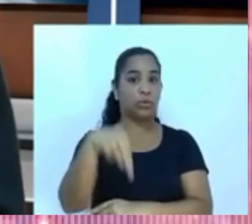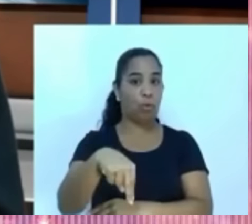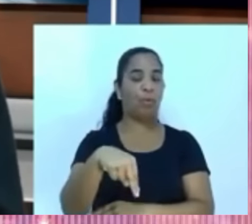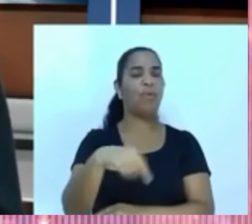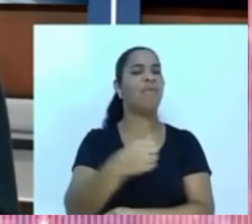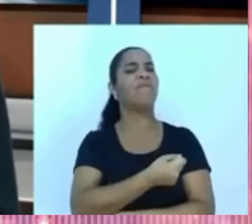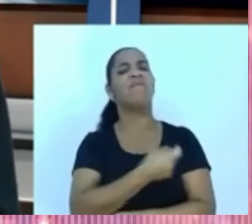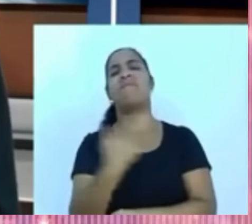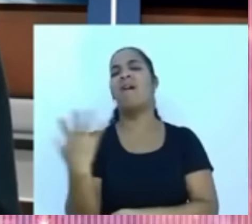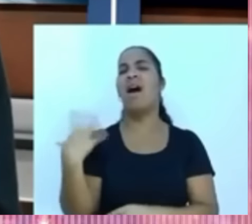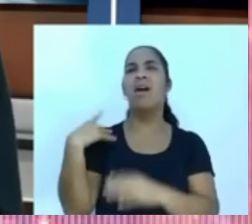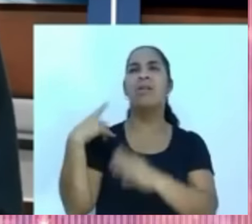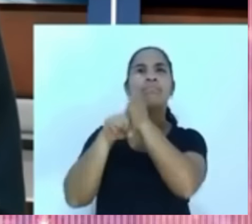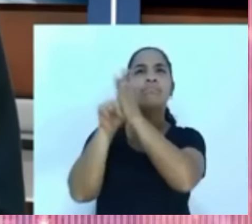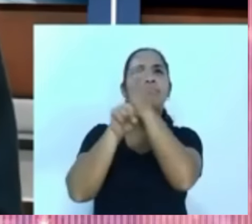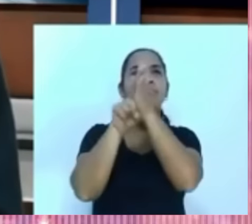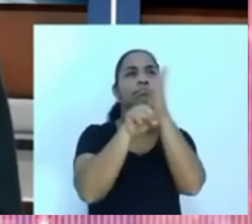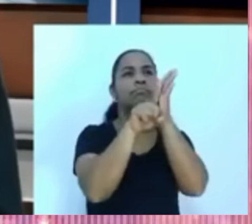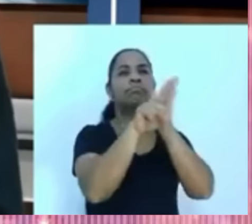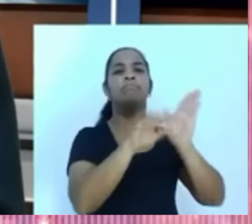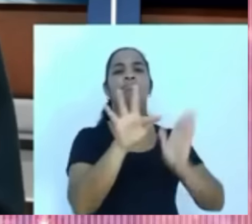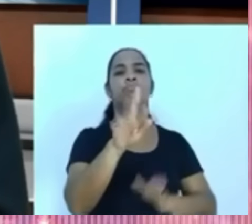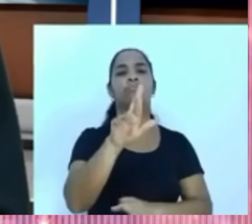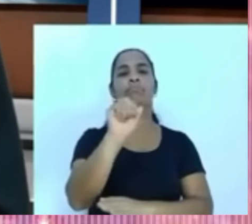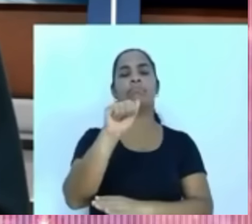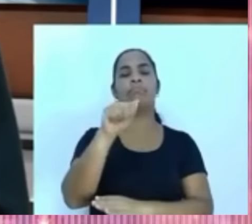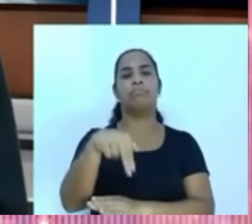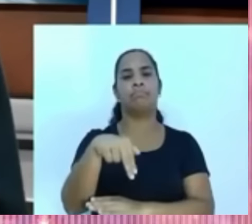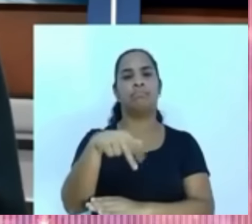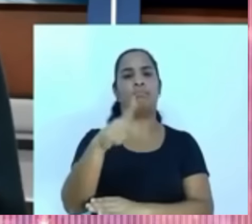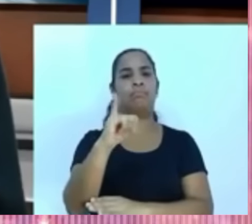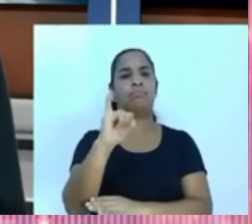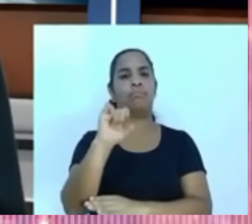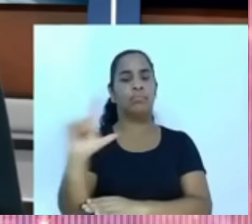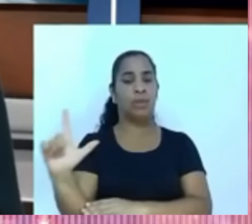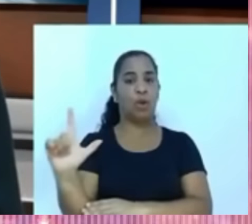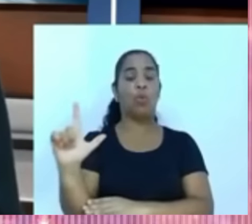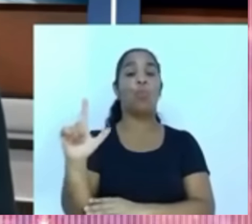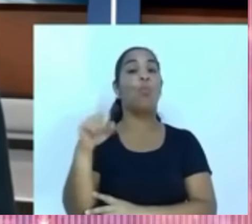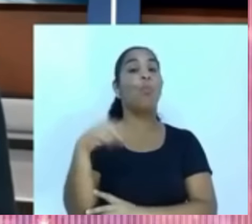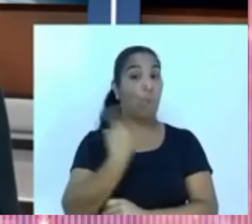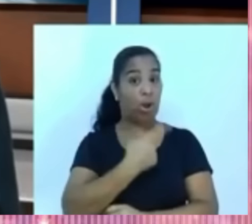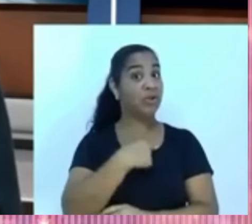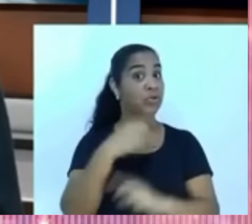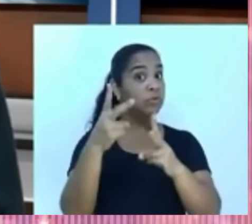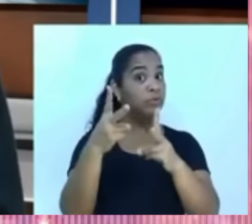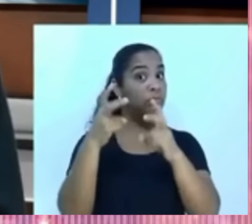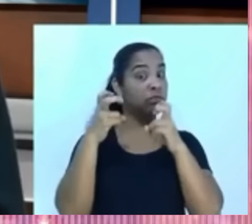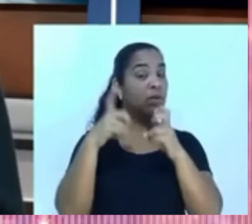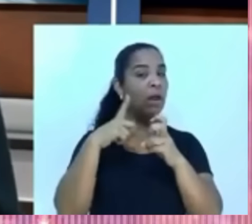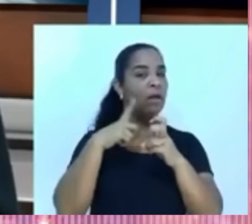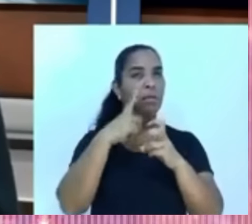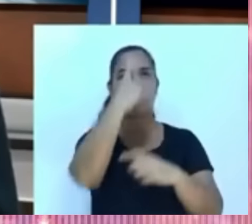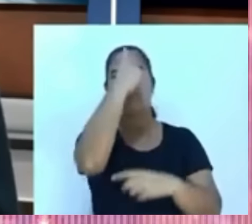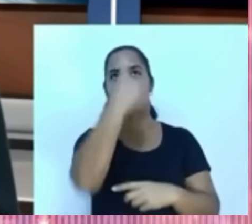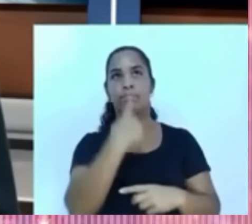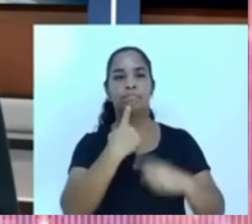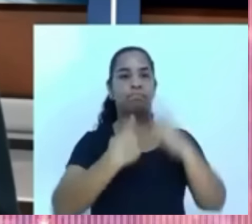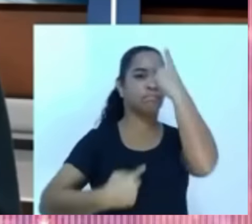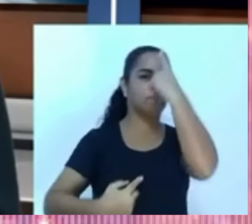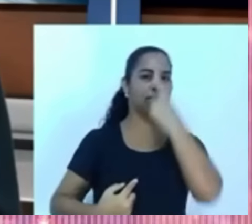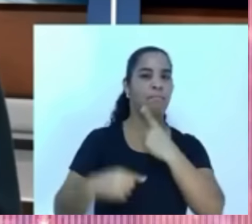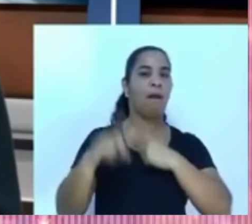como Victor frankel nós vamos ver que essa personalidade é uma máscara que nós AF